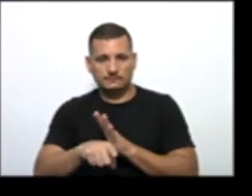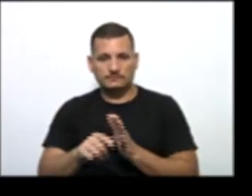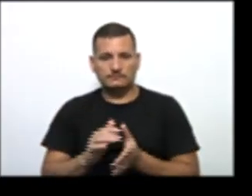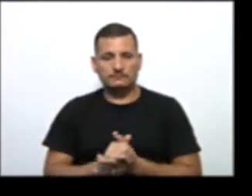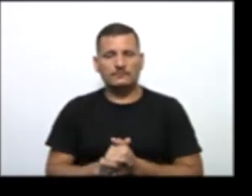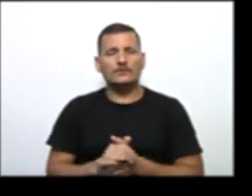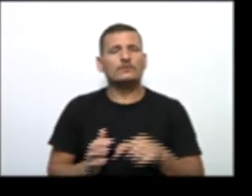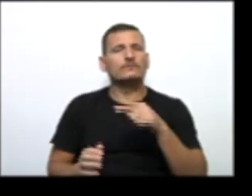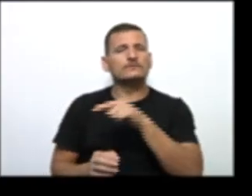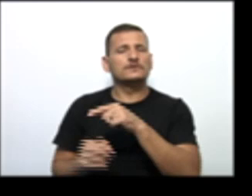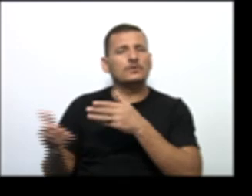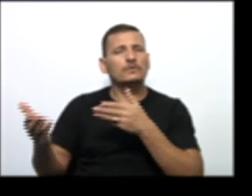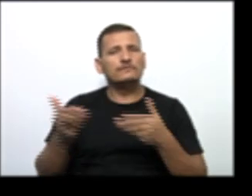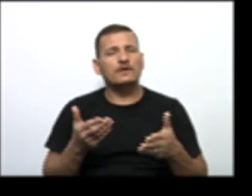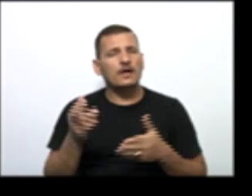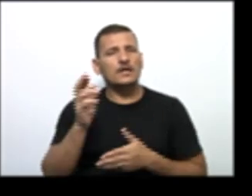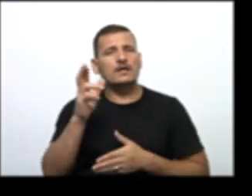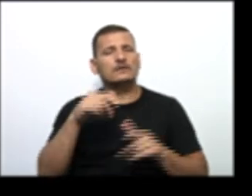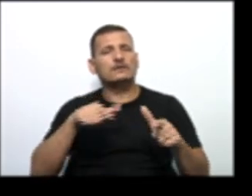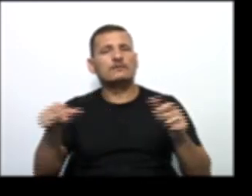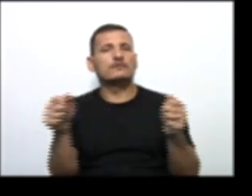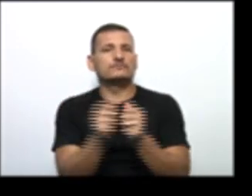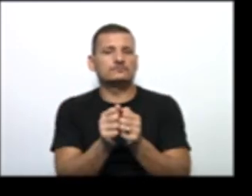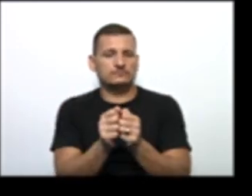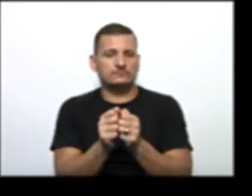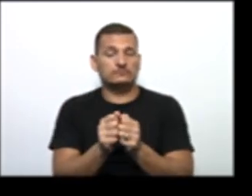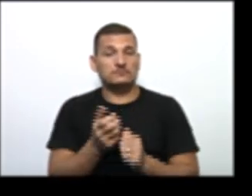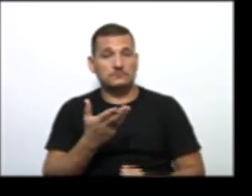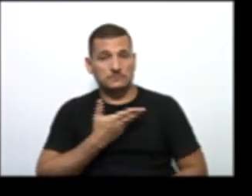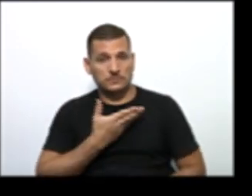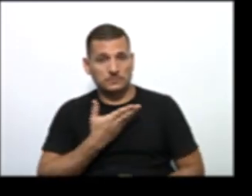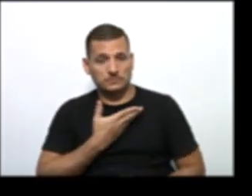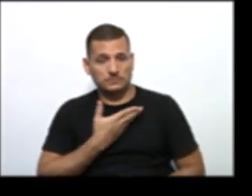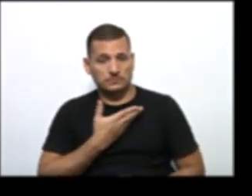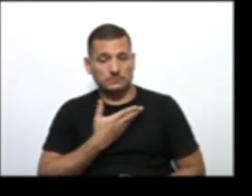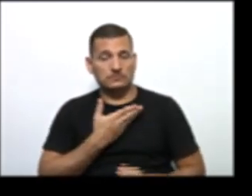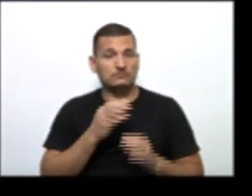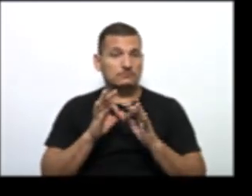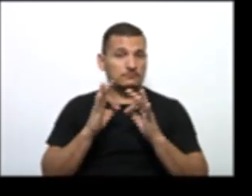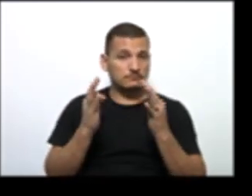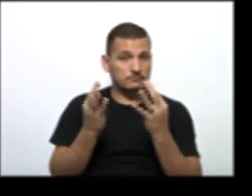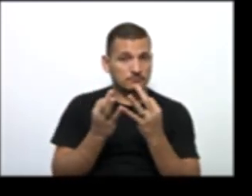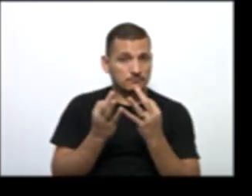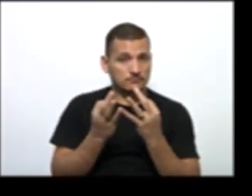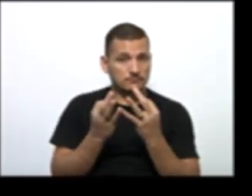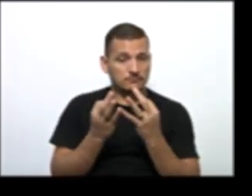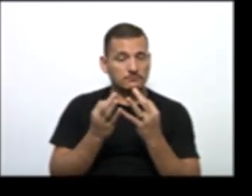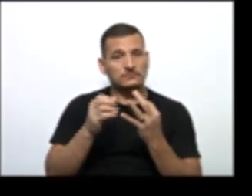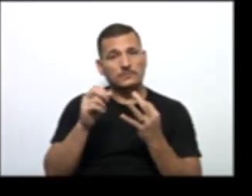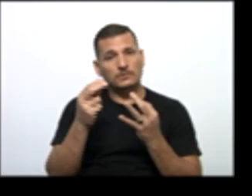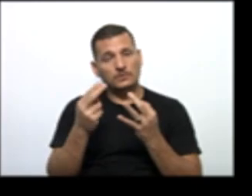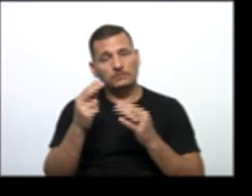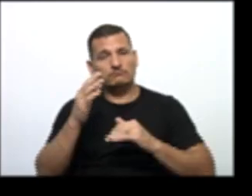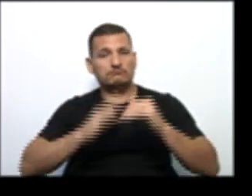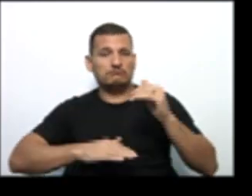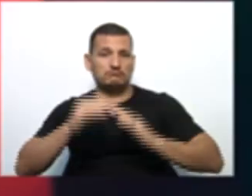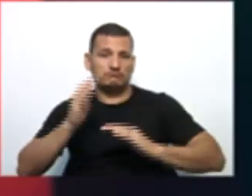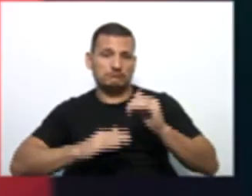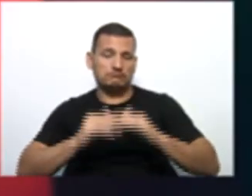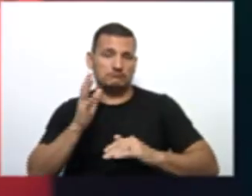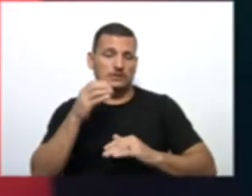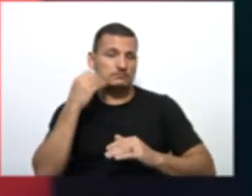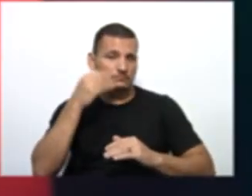você convidaria para atuar nesse novo negócio? Um amigo? Um familiar? Ou um profissional já experiente na